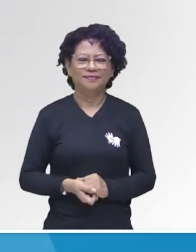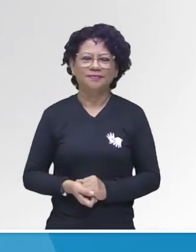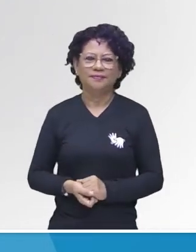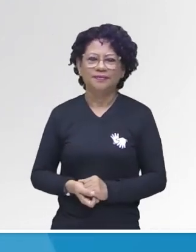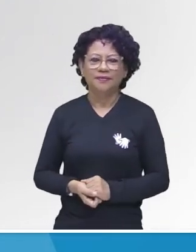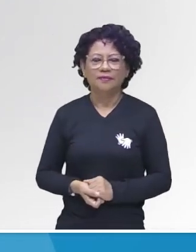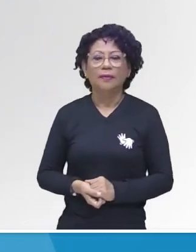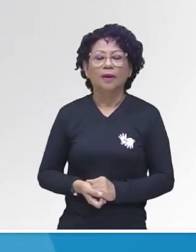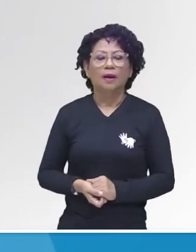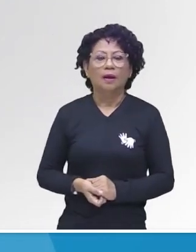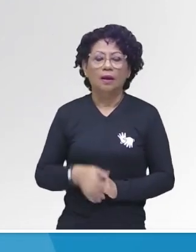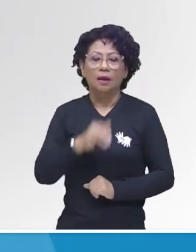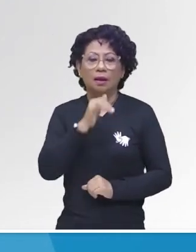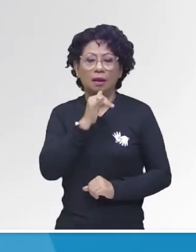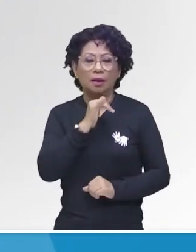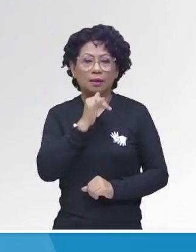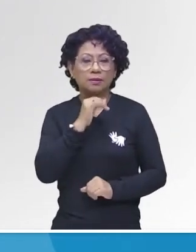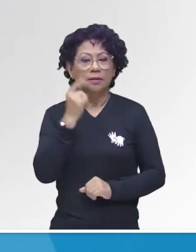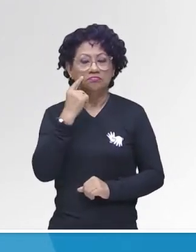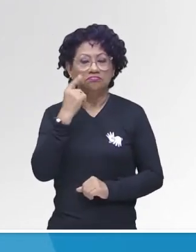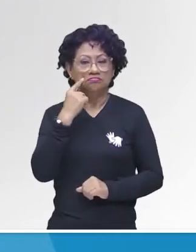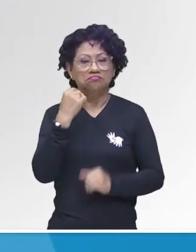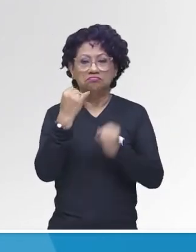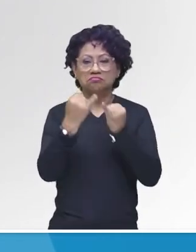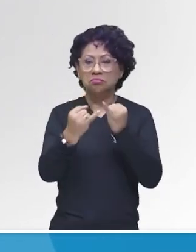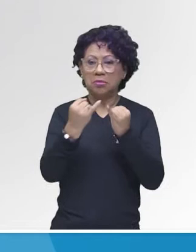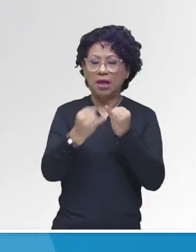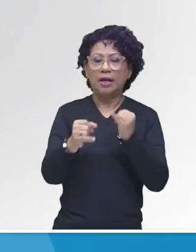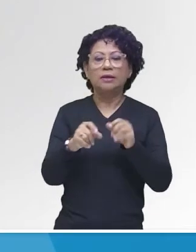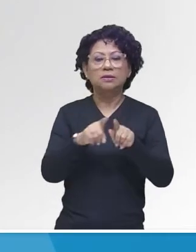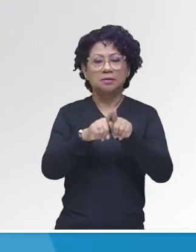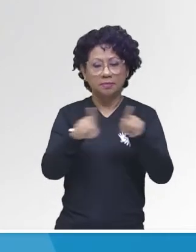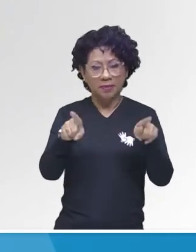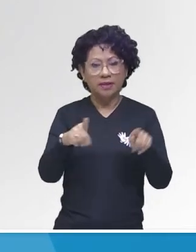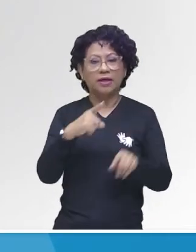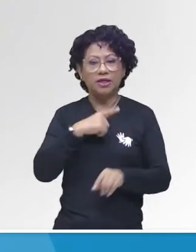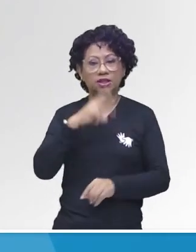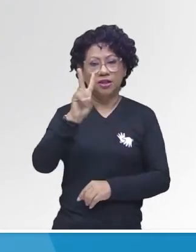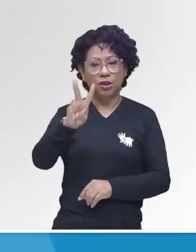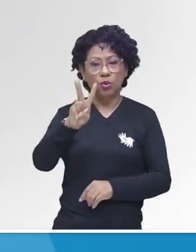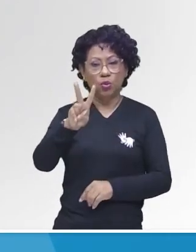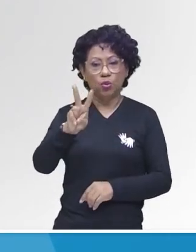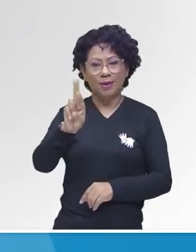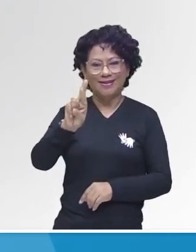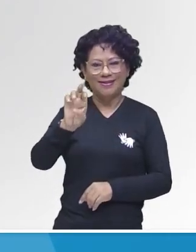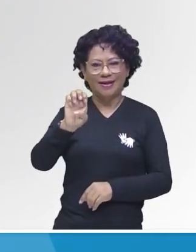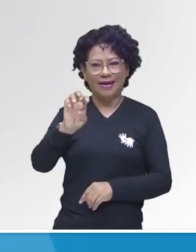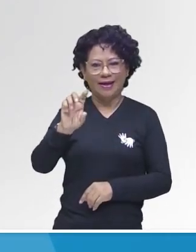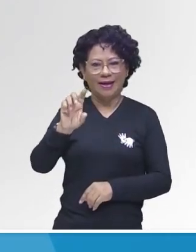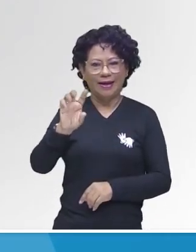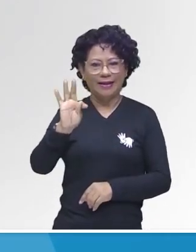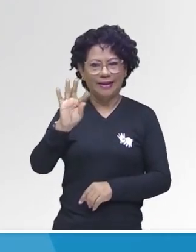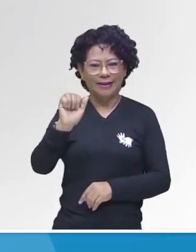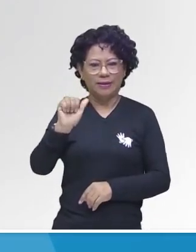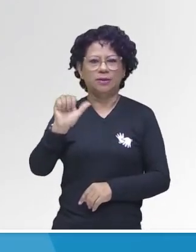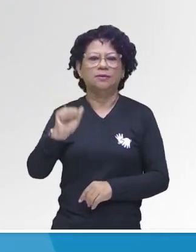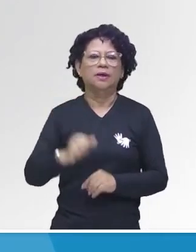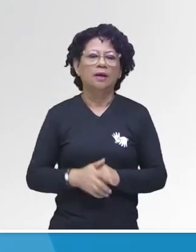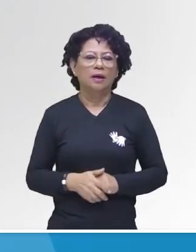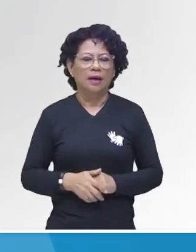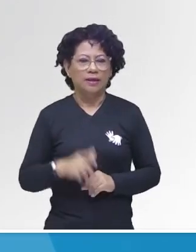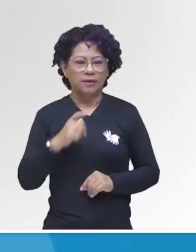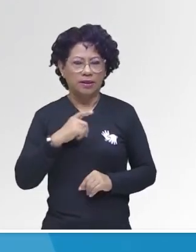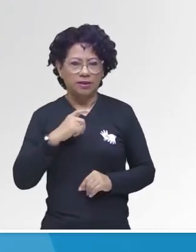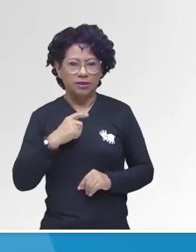temos aqui, não parece, mas nós temos aí duas retas, tá? Temos uma reta R e também temos uma